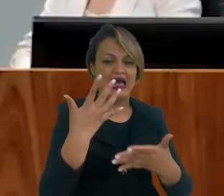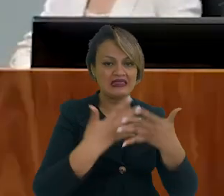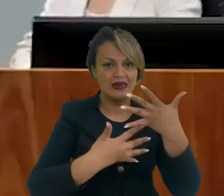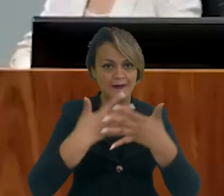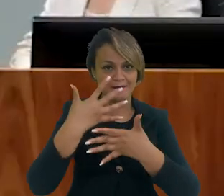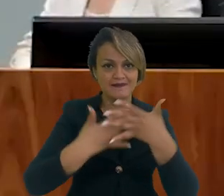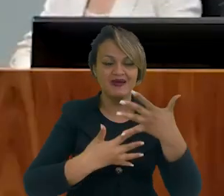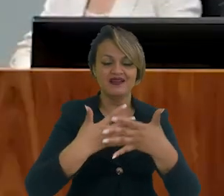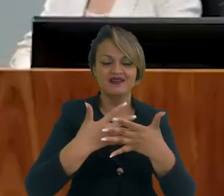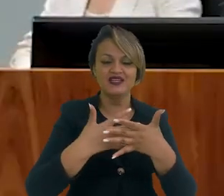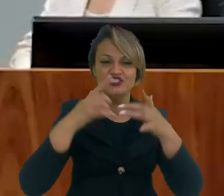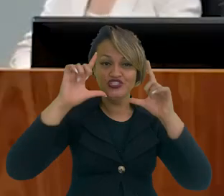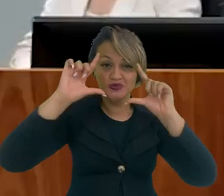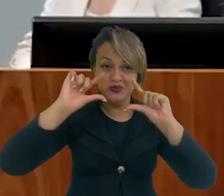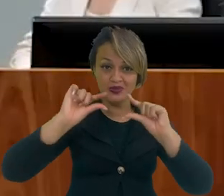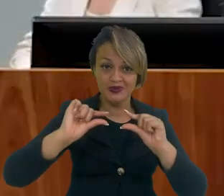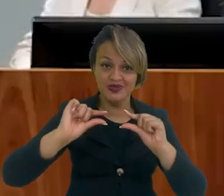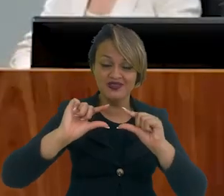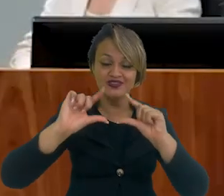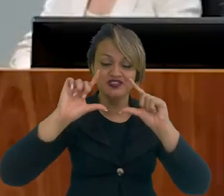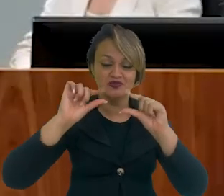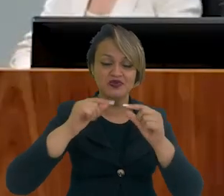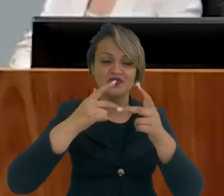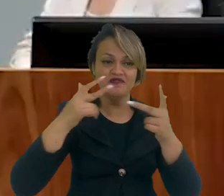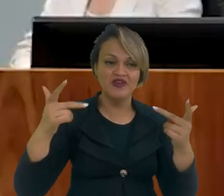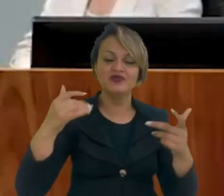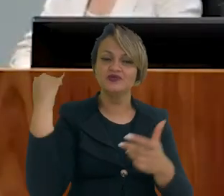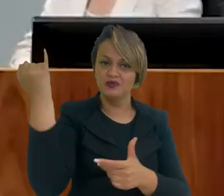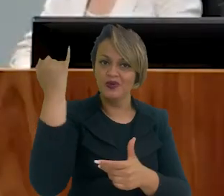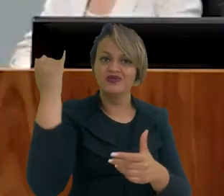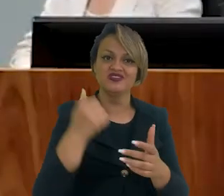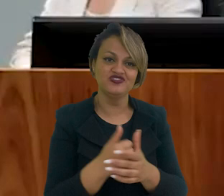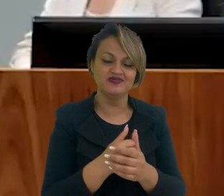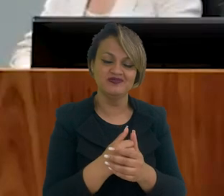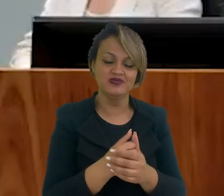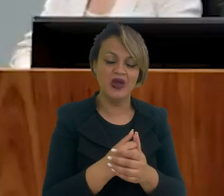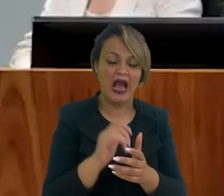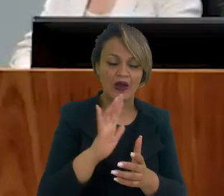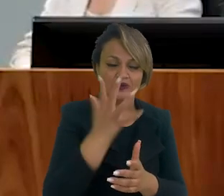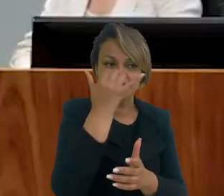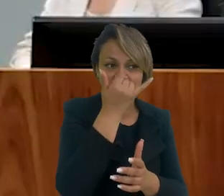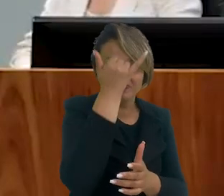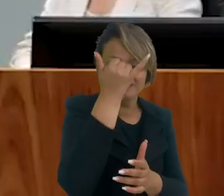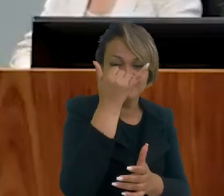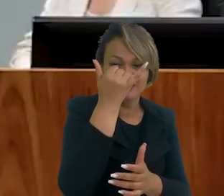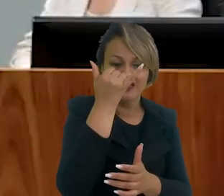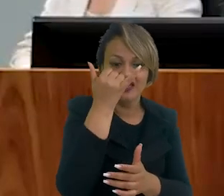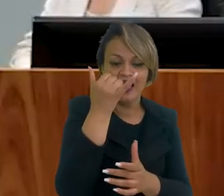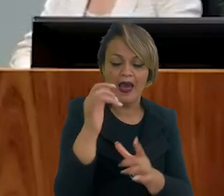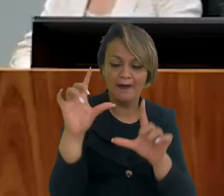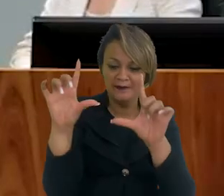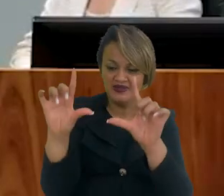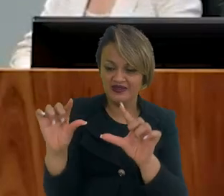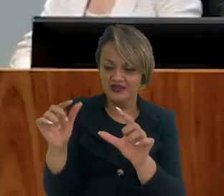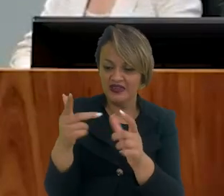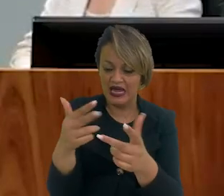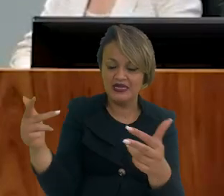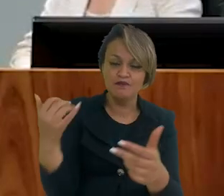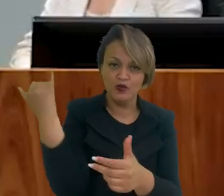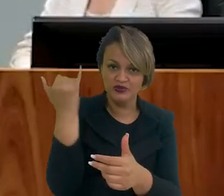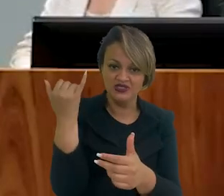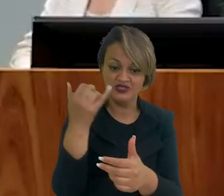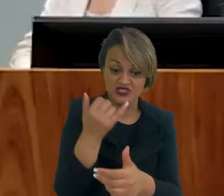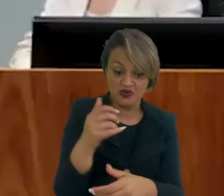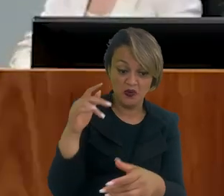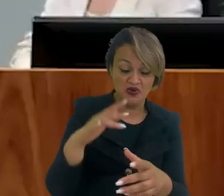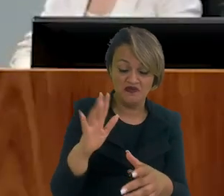o dano é algo que é a pequena a pequena isso e diminui no fim é sempre o jogador